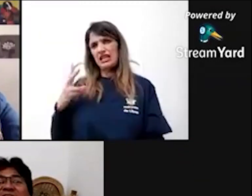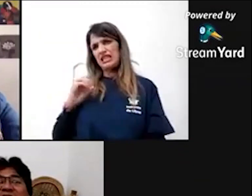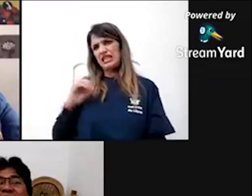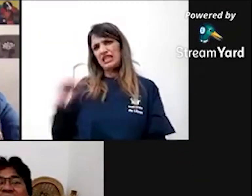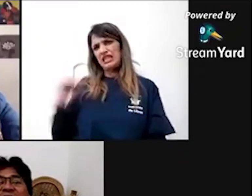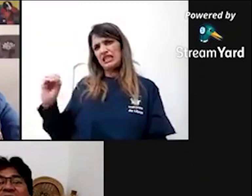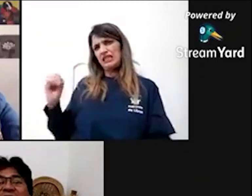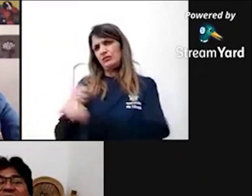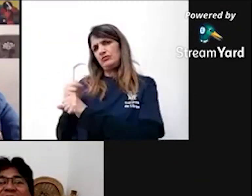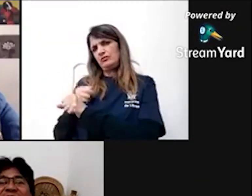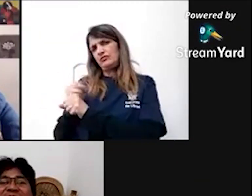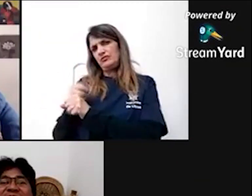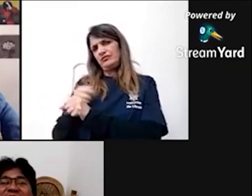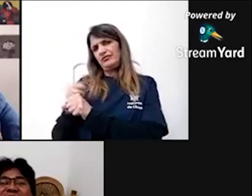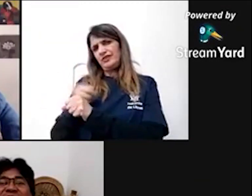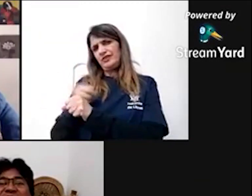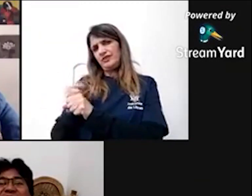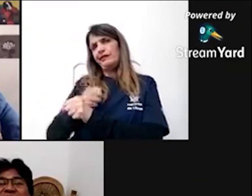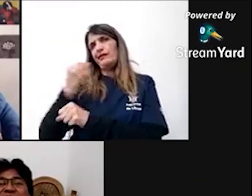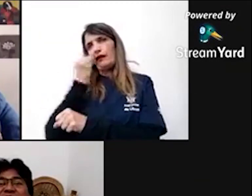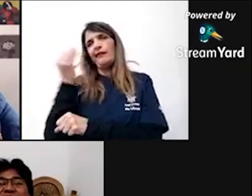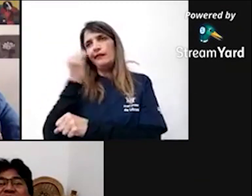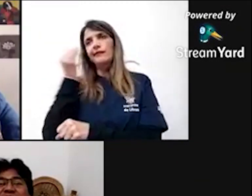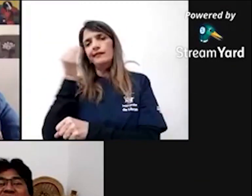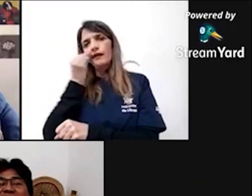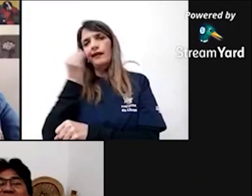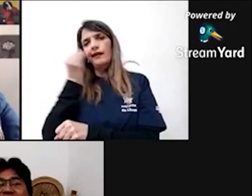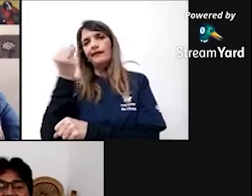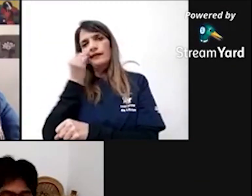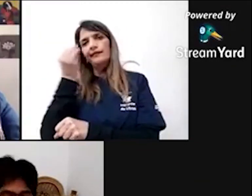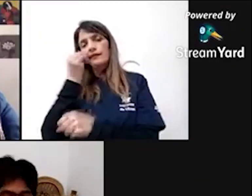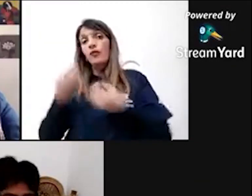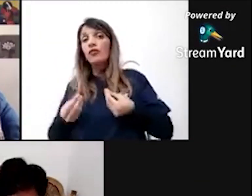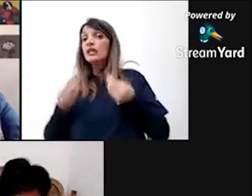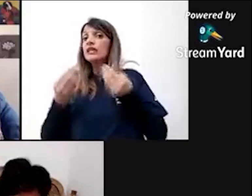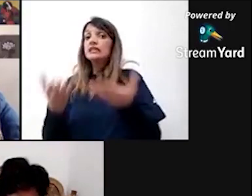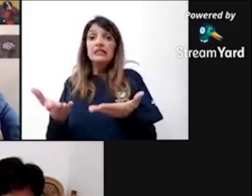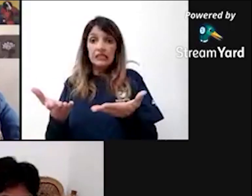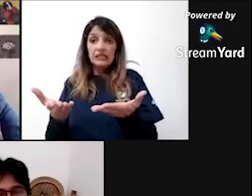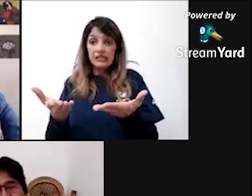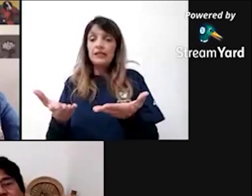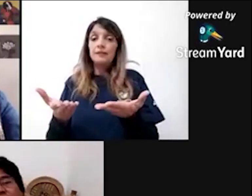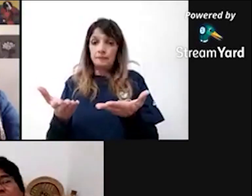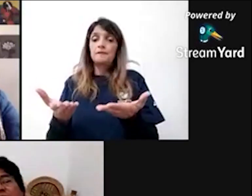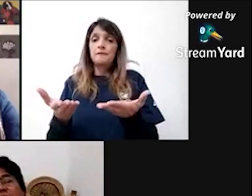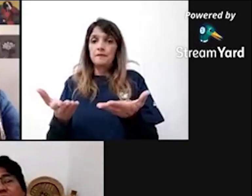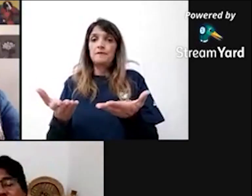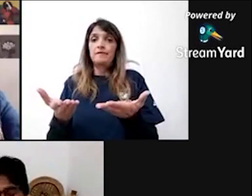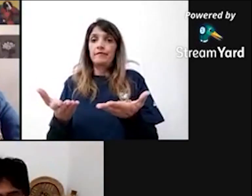na tentativa de a gente oferecer condições para que